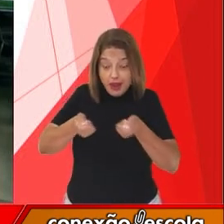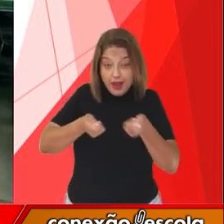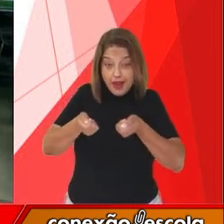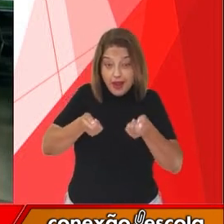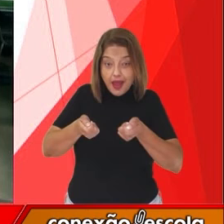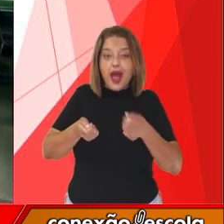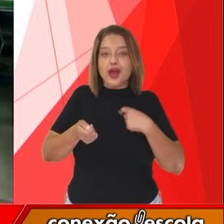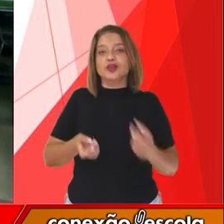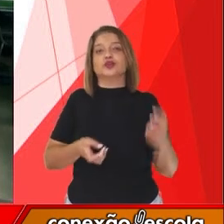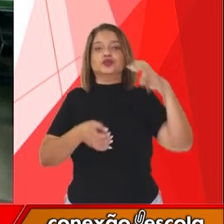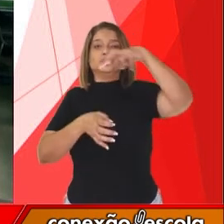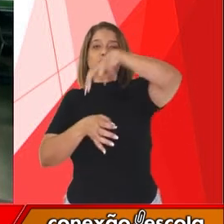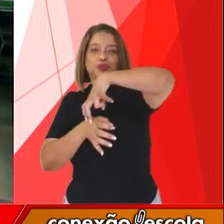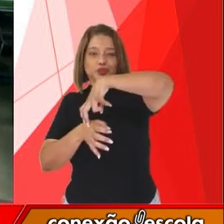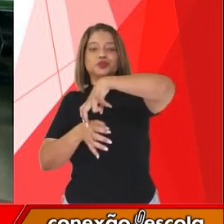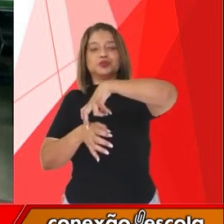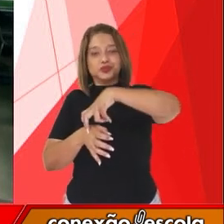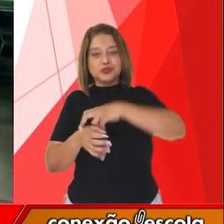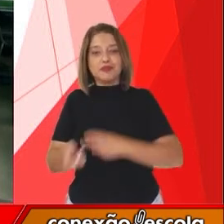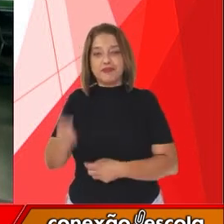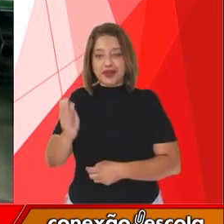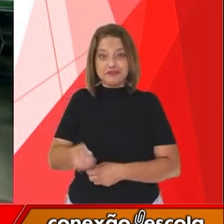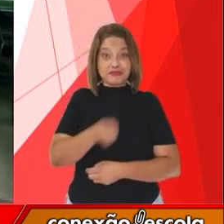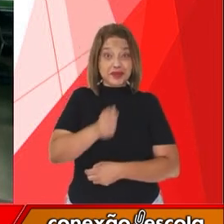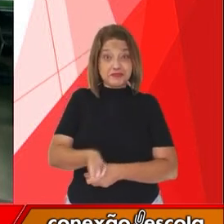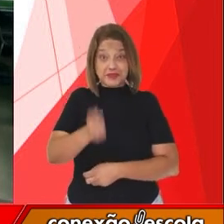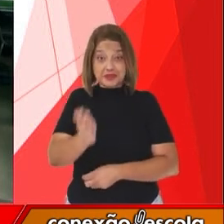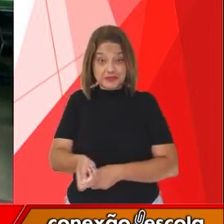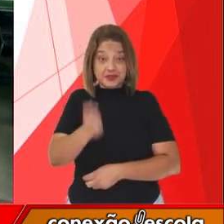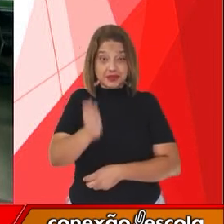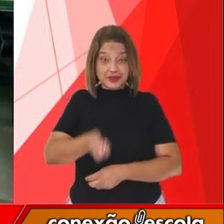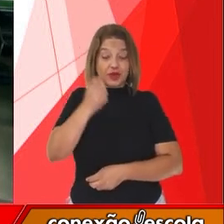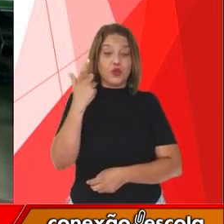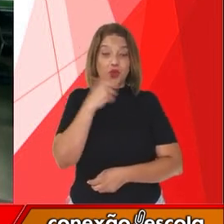bolinha e agora eu vou subir o degrau,